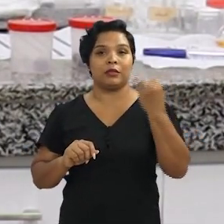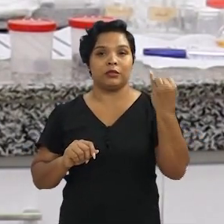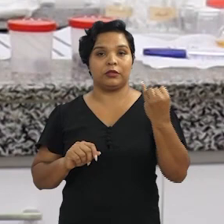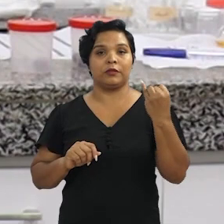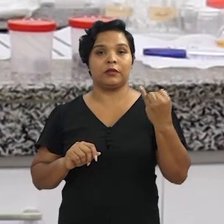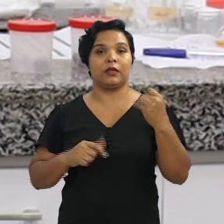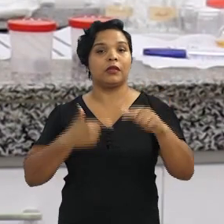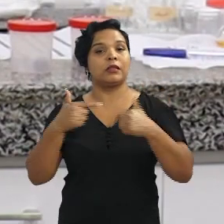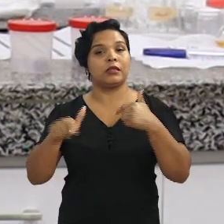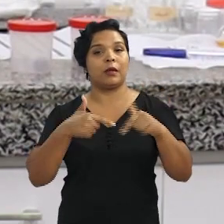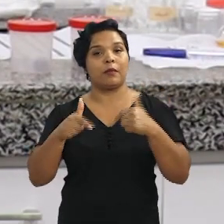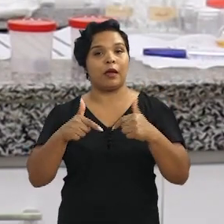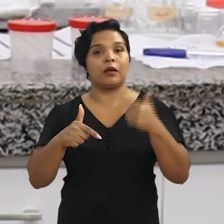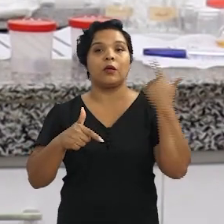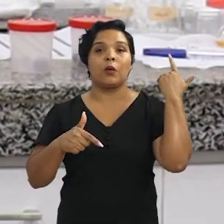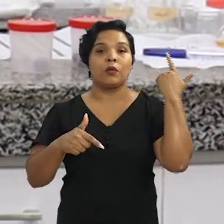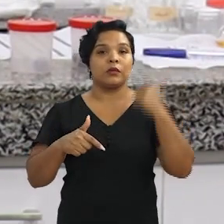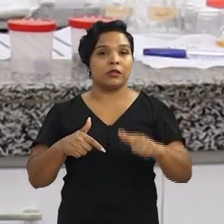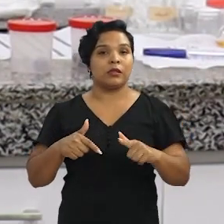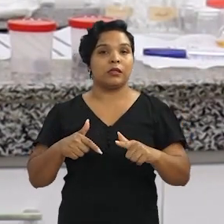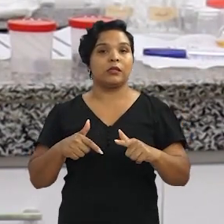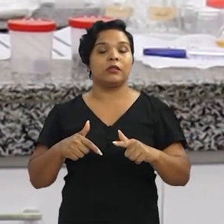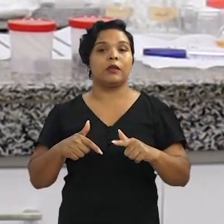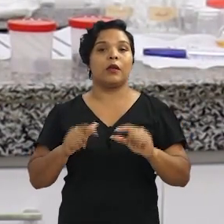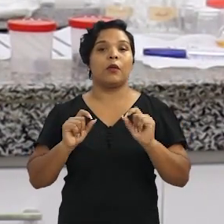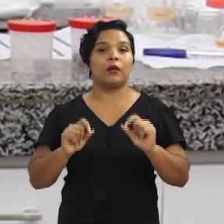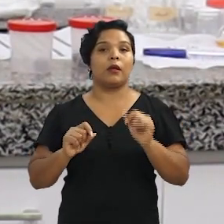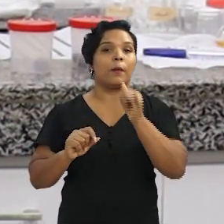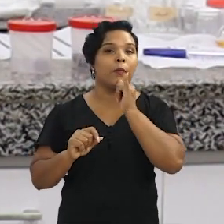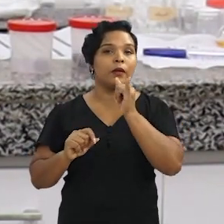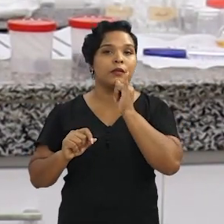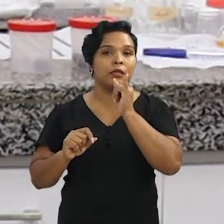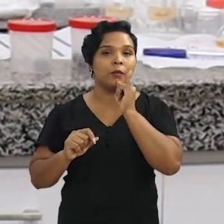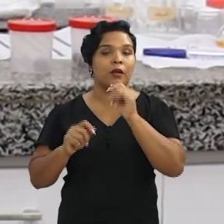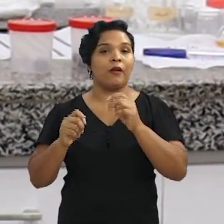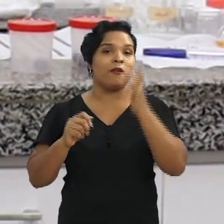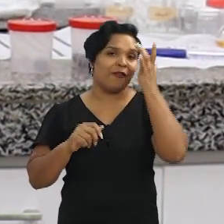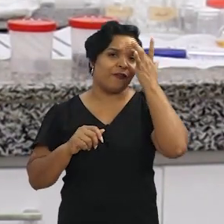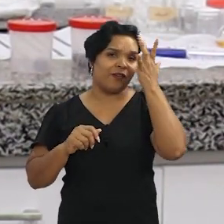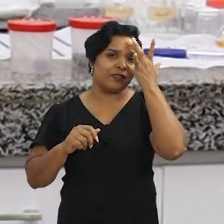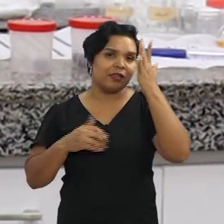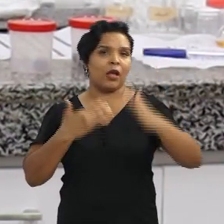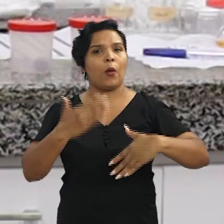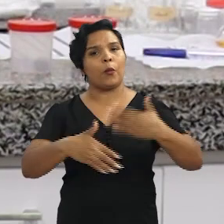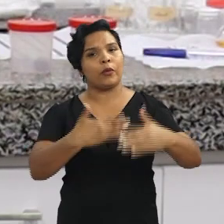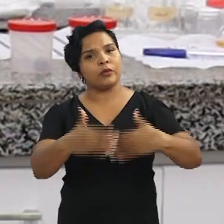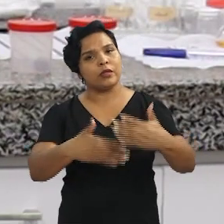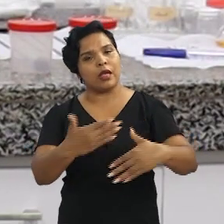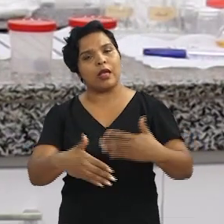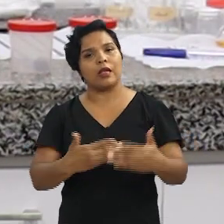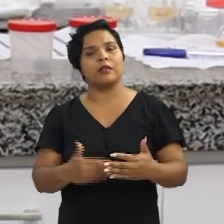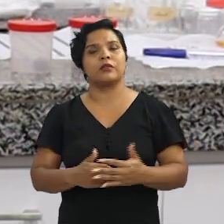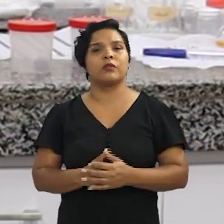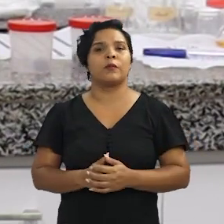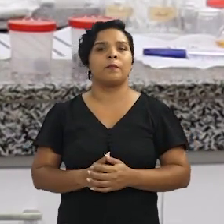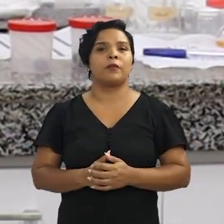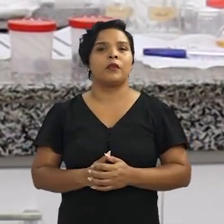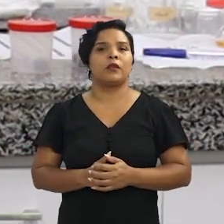crucial para que esse trabalho ele chegasse nas obras por exemplo, facilitar o processo